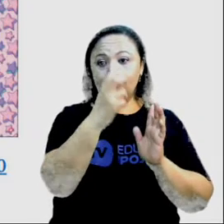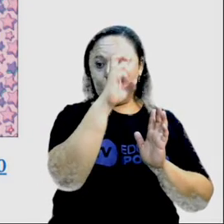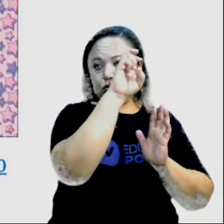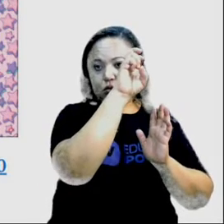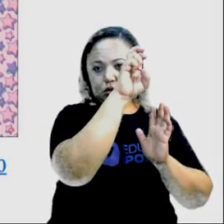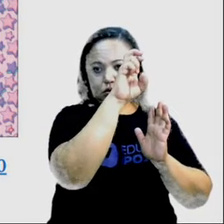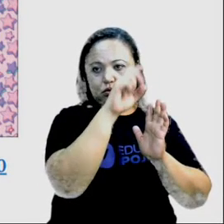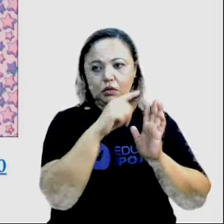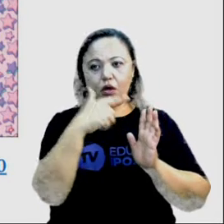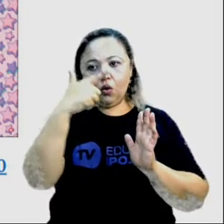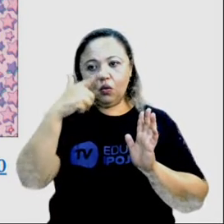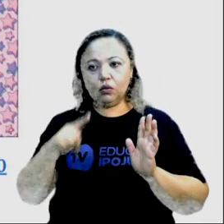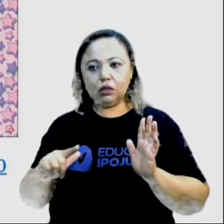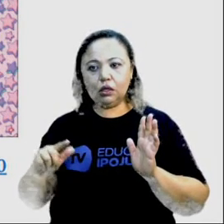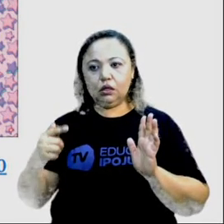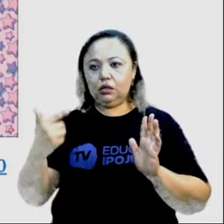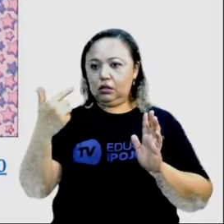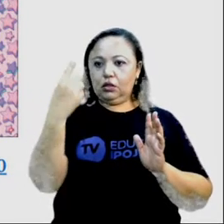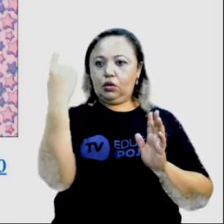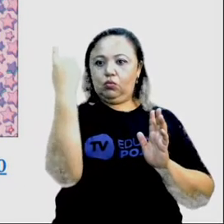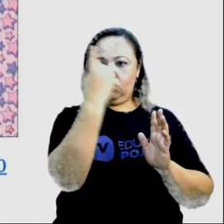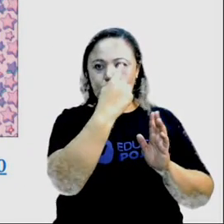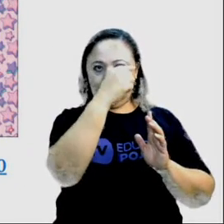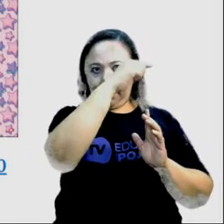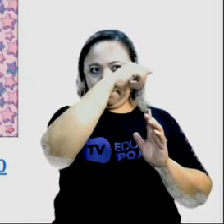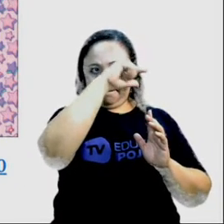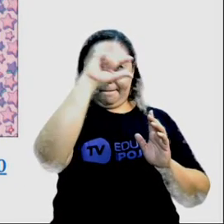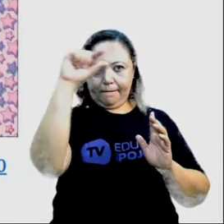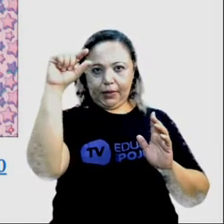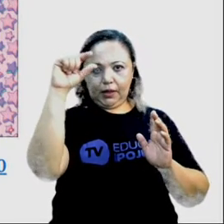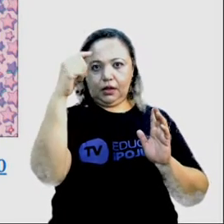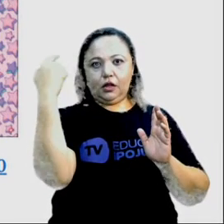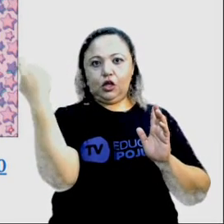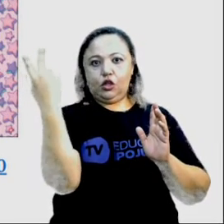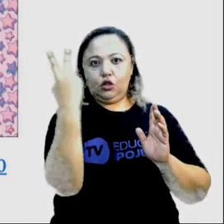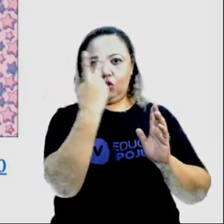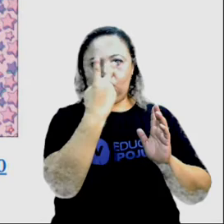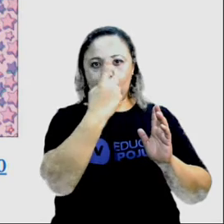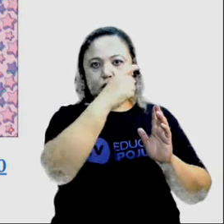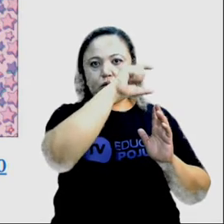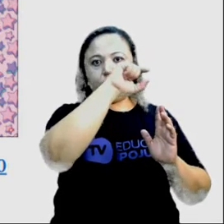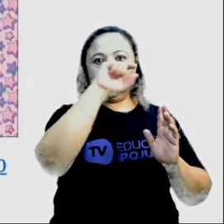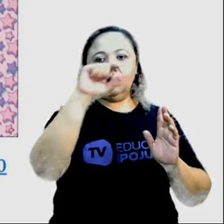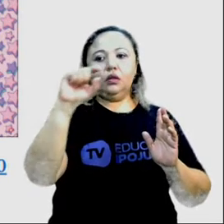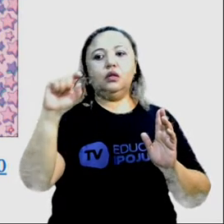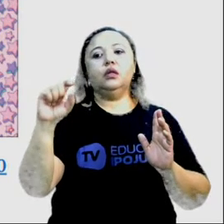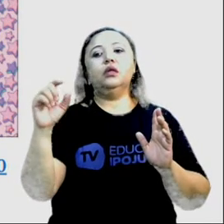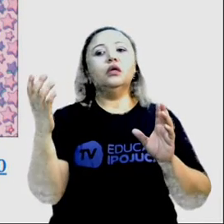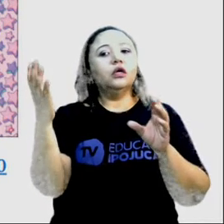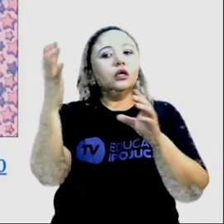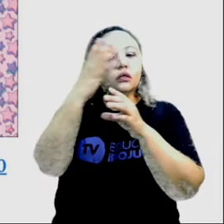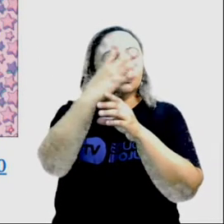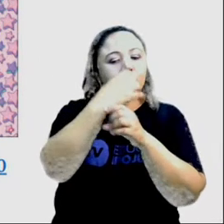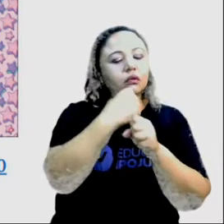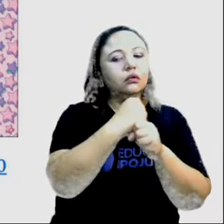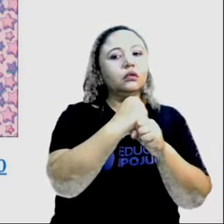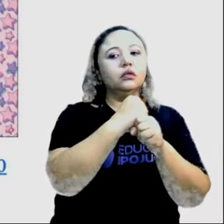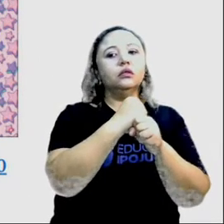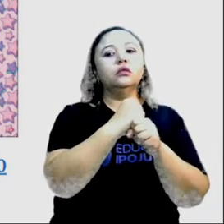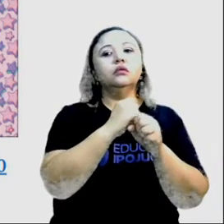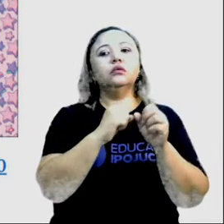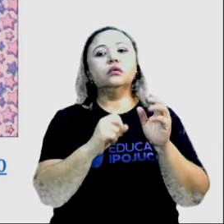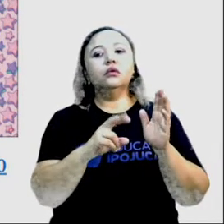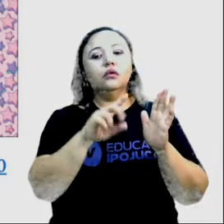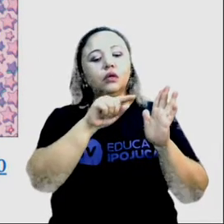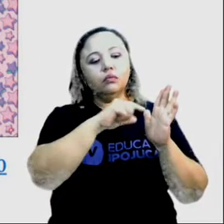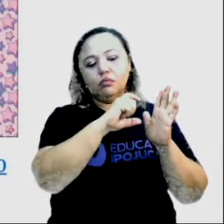o total, a junção desses números, a soma desses números, temos aí a soma, ou como